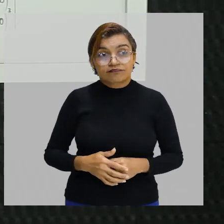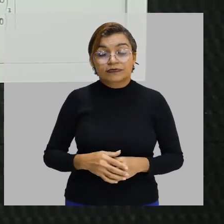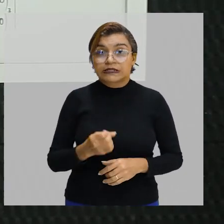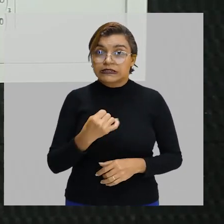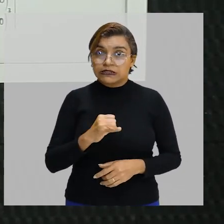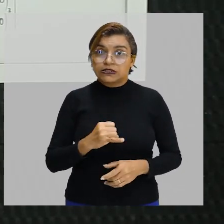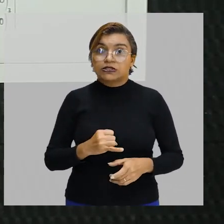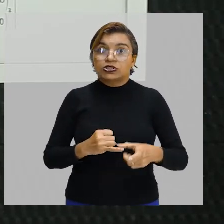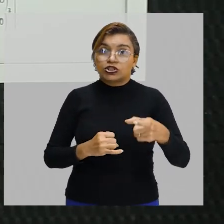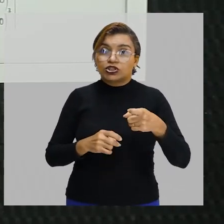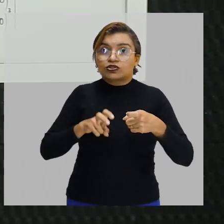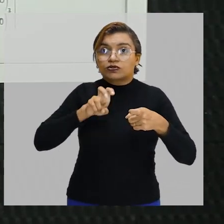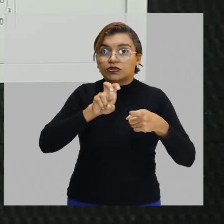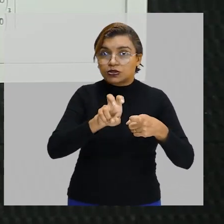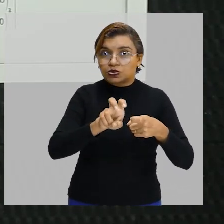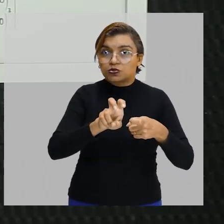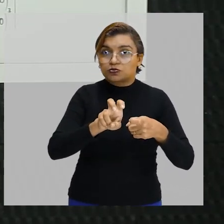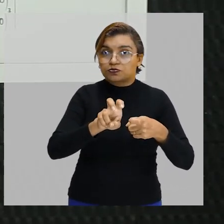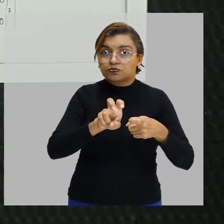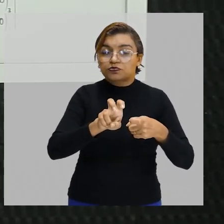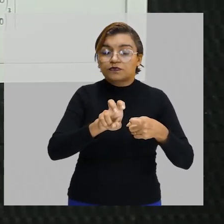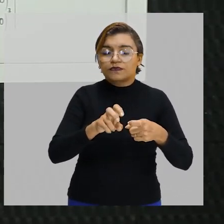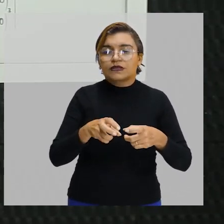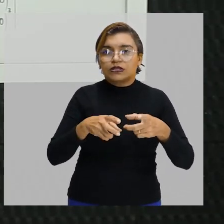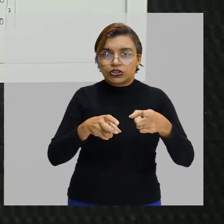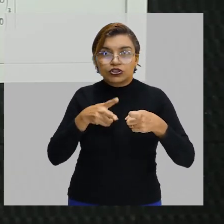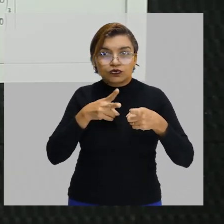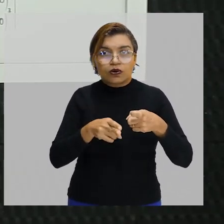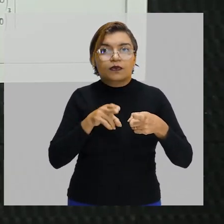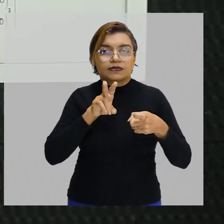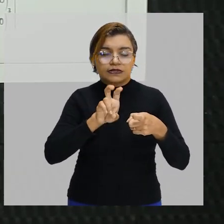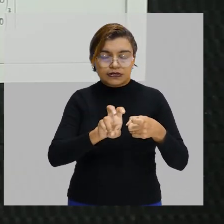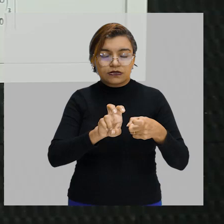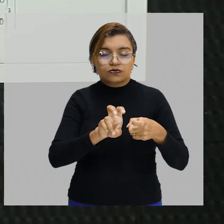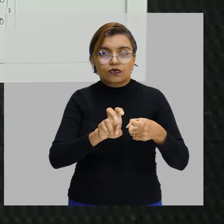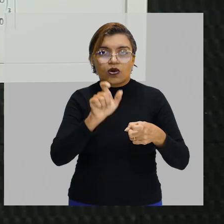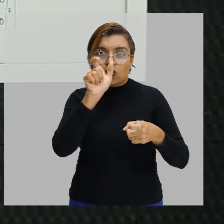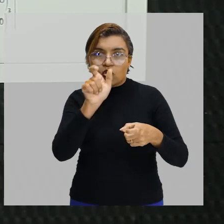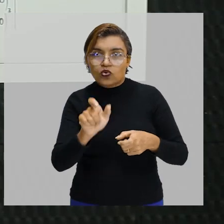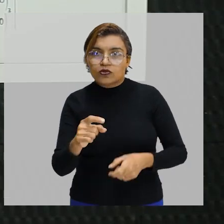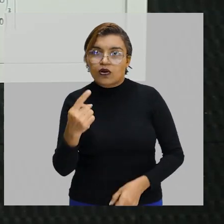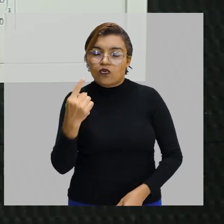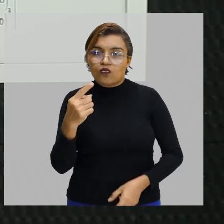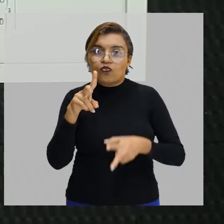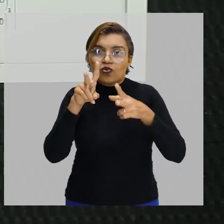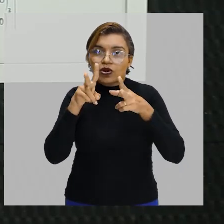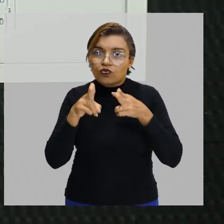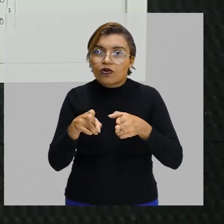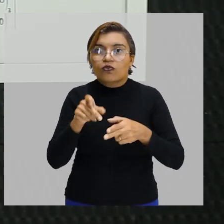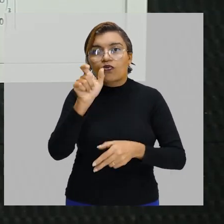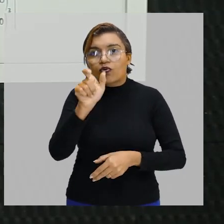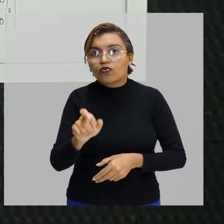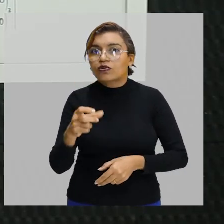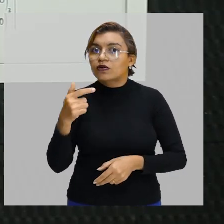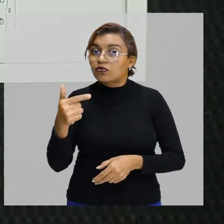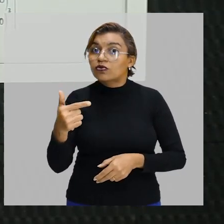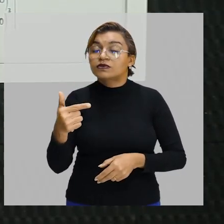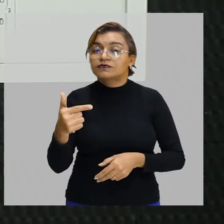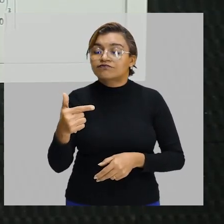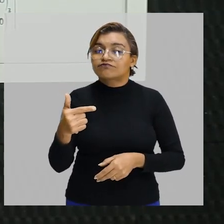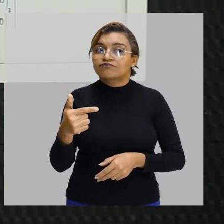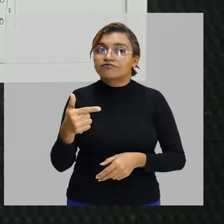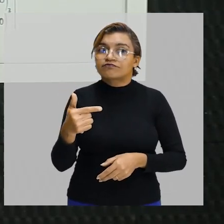a 5, vai acontecer que a coluna 1 vai ser igual à coluna 2. O que